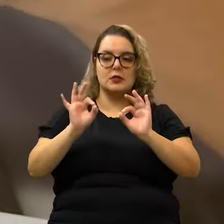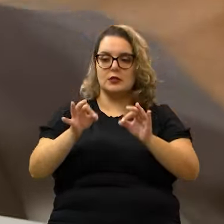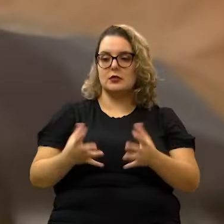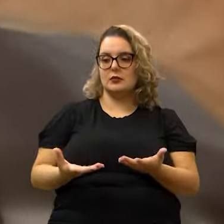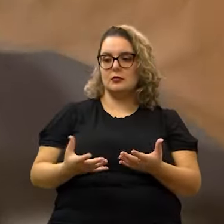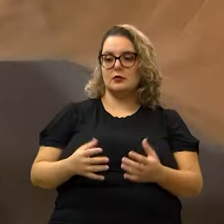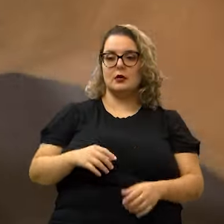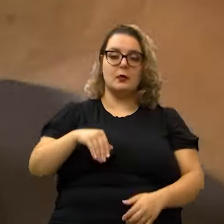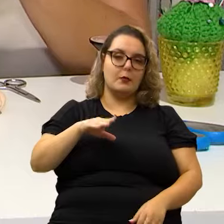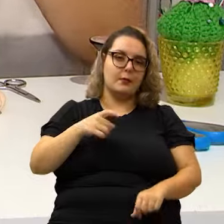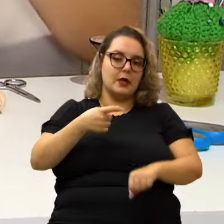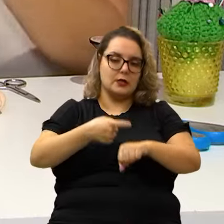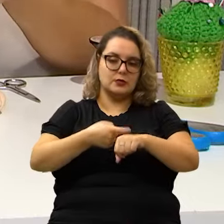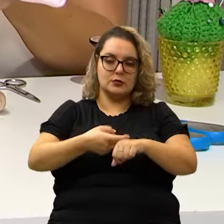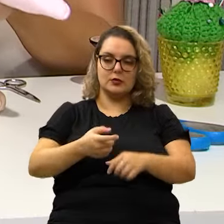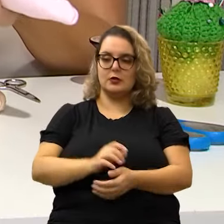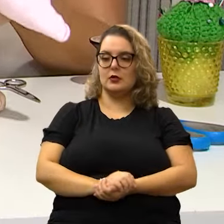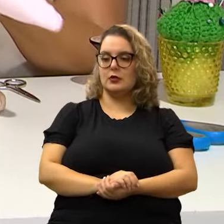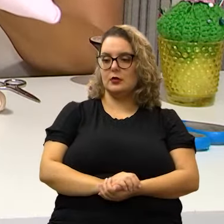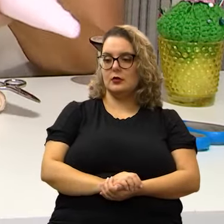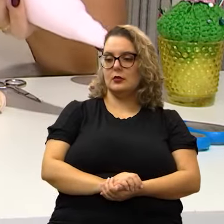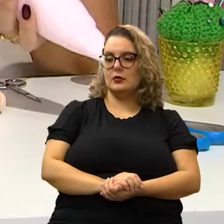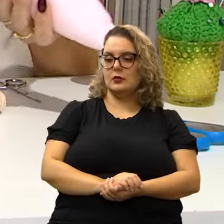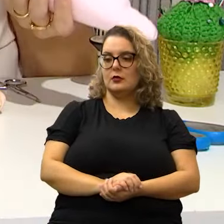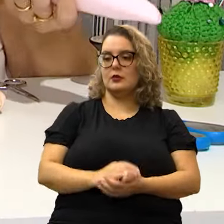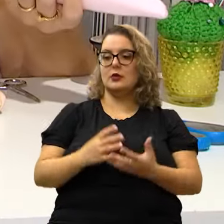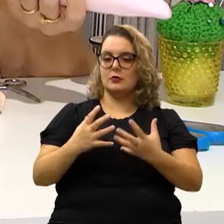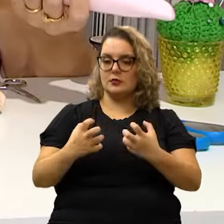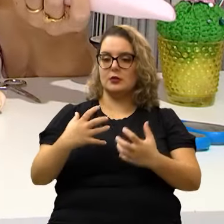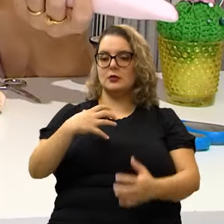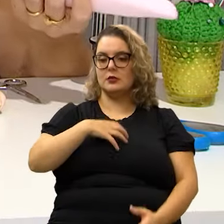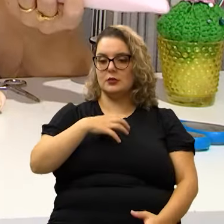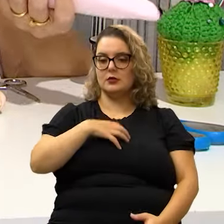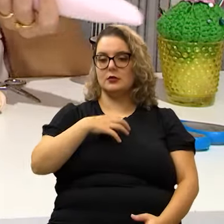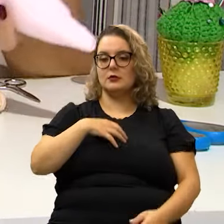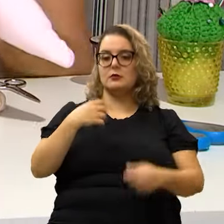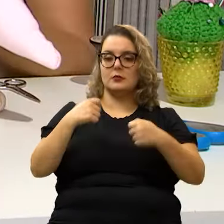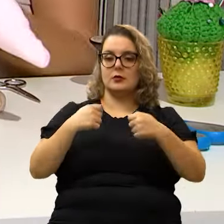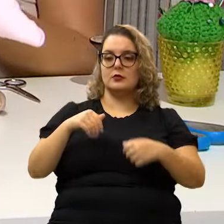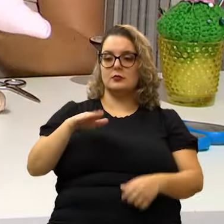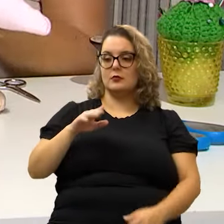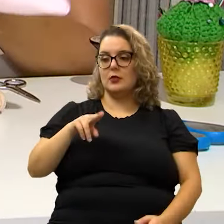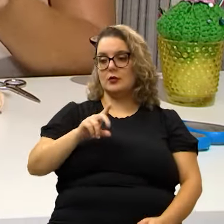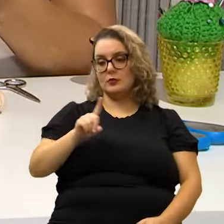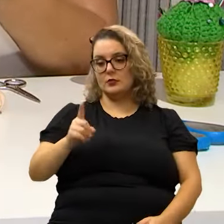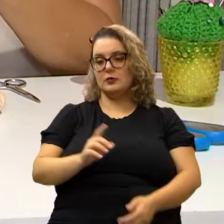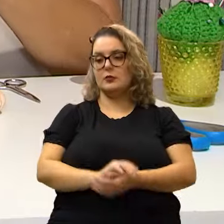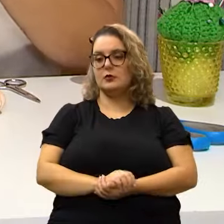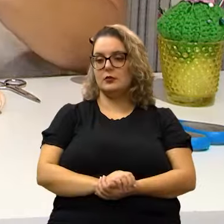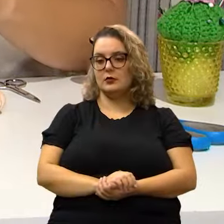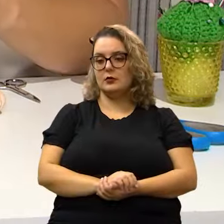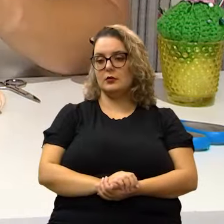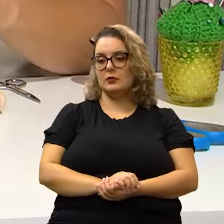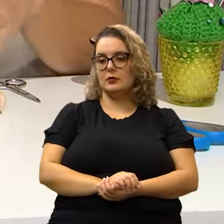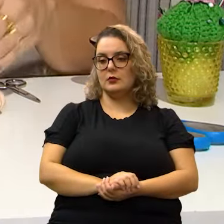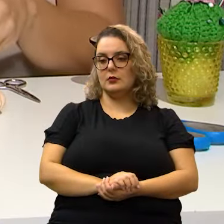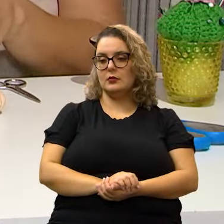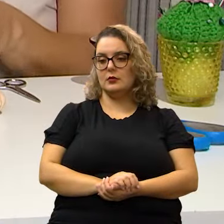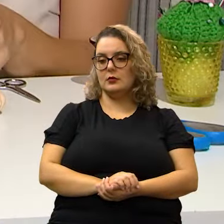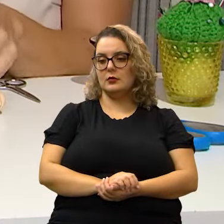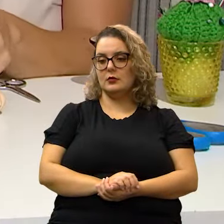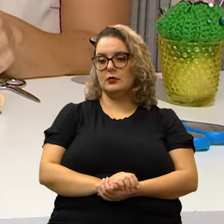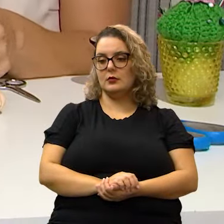mais durinho. Então eu vou colocando e sentindo se eu preciso mais um pouquinho. Vai colocando.